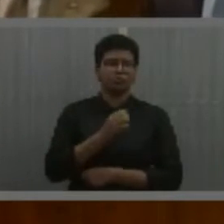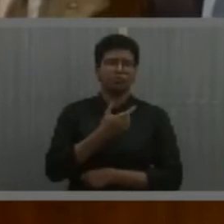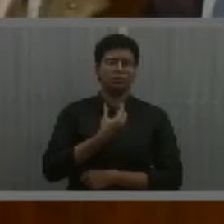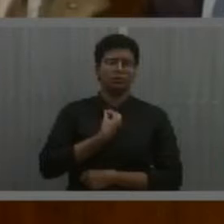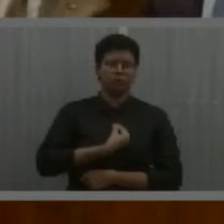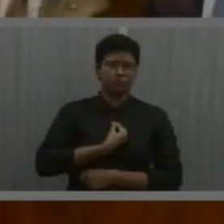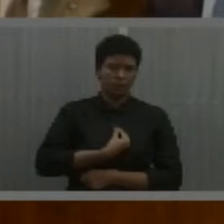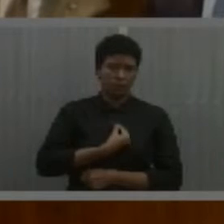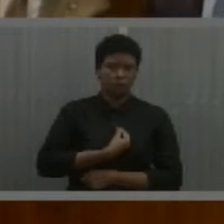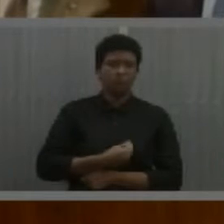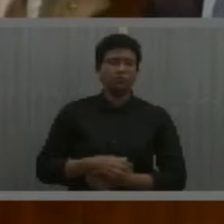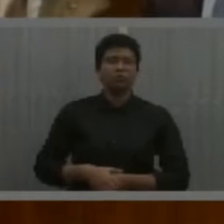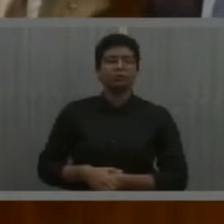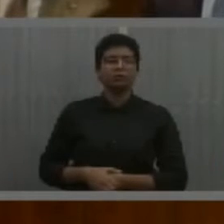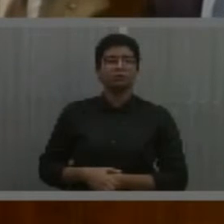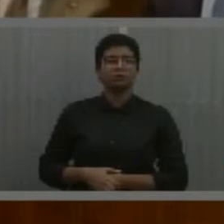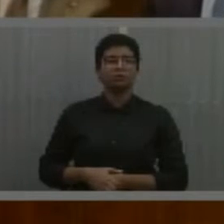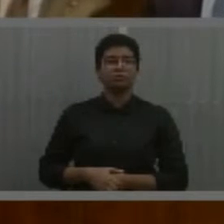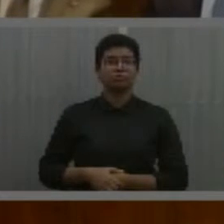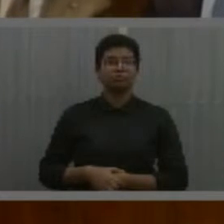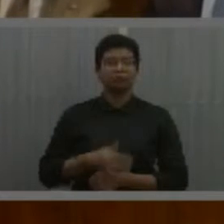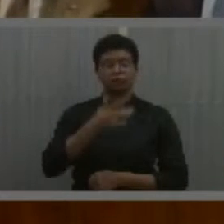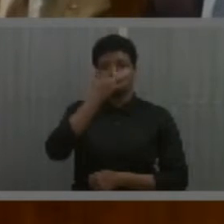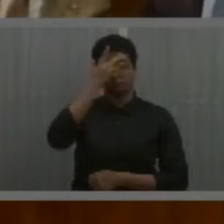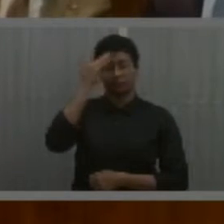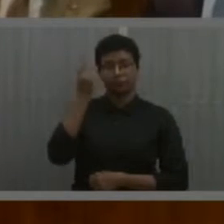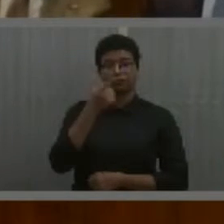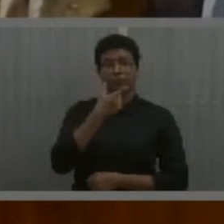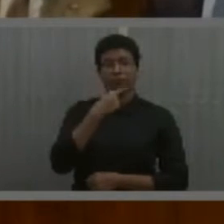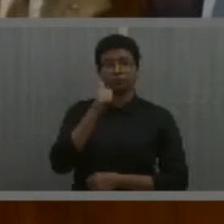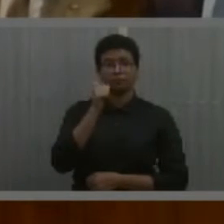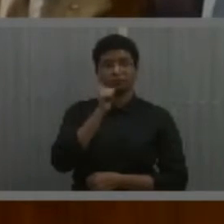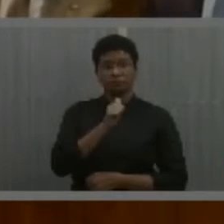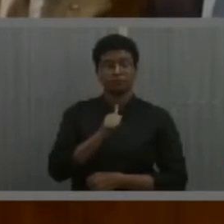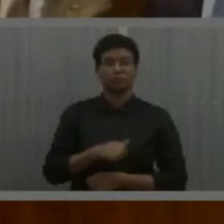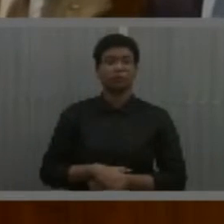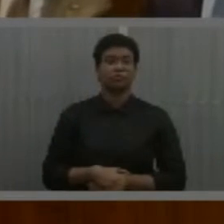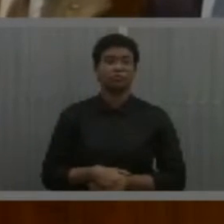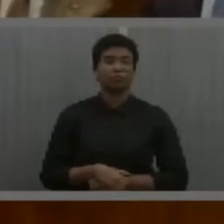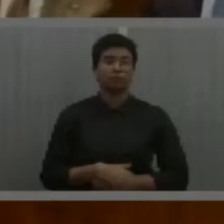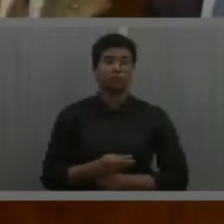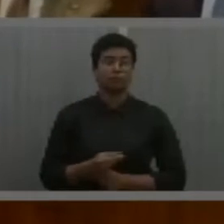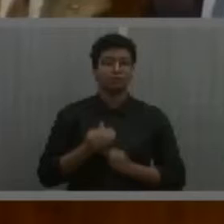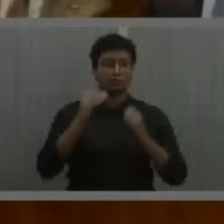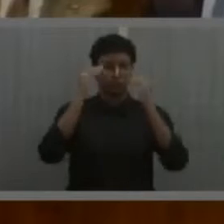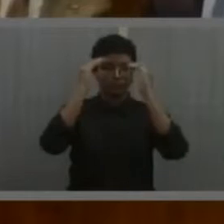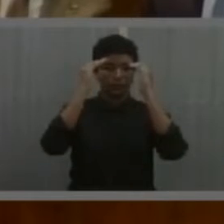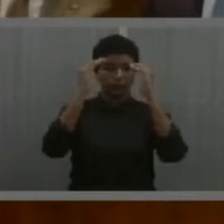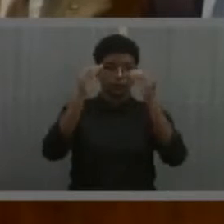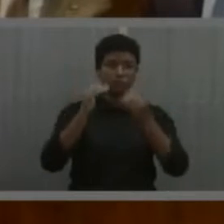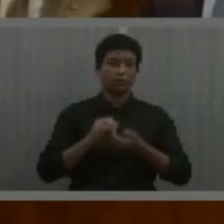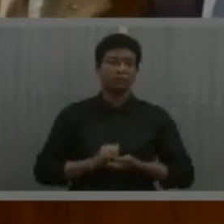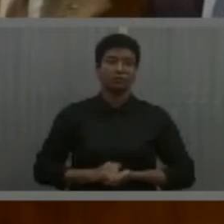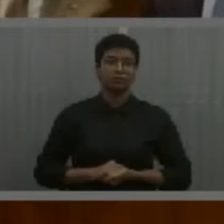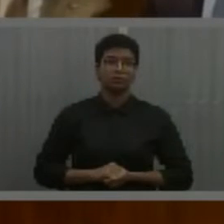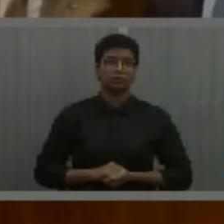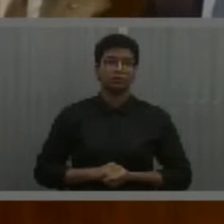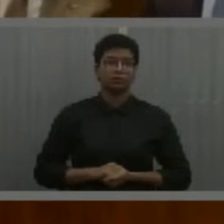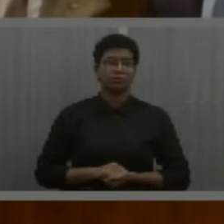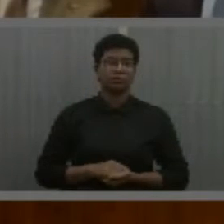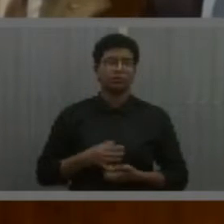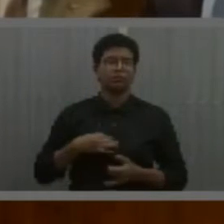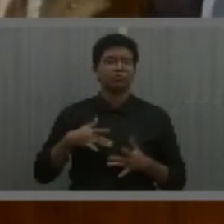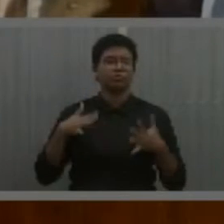presentes, autoridades, senhoras e senhores, é com muita honra e tomado de